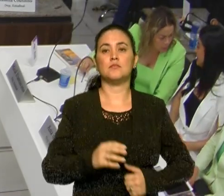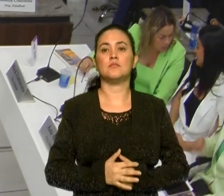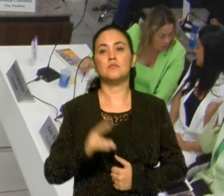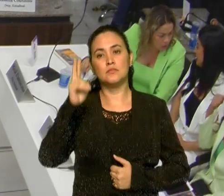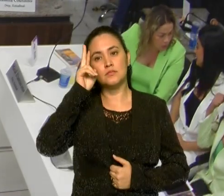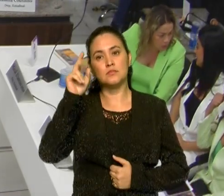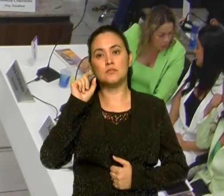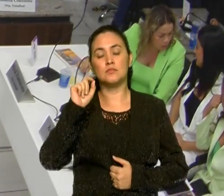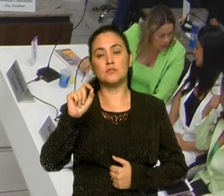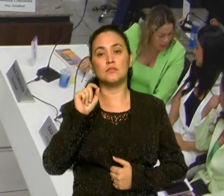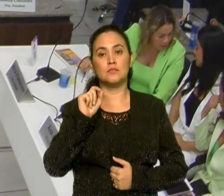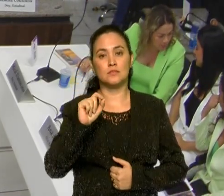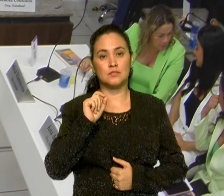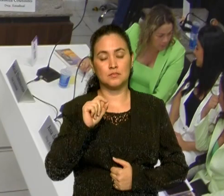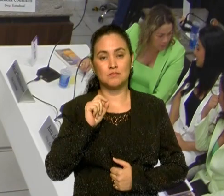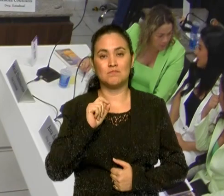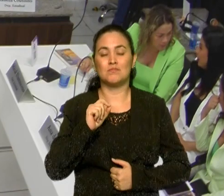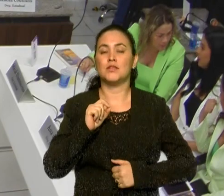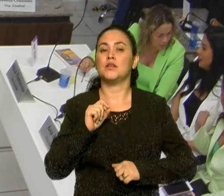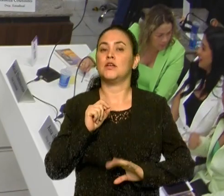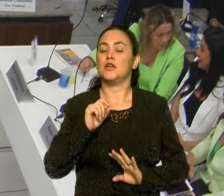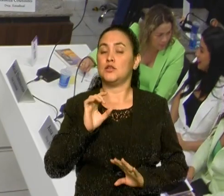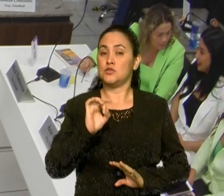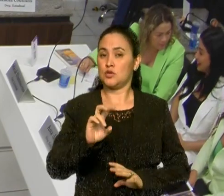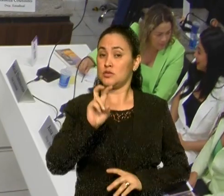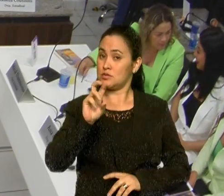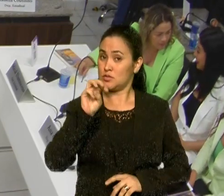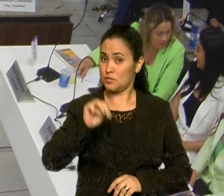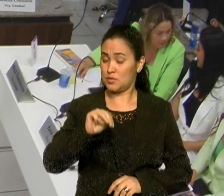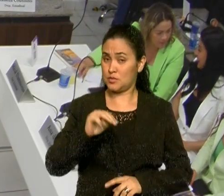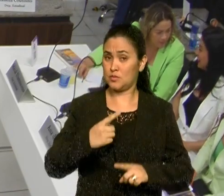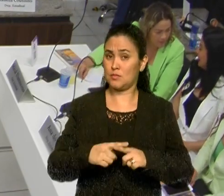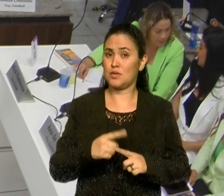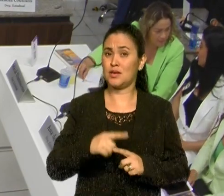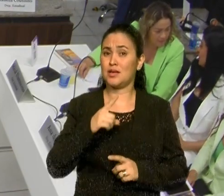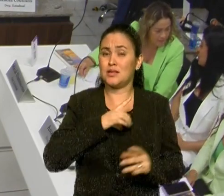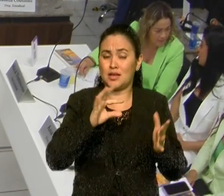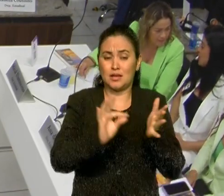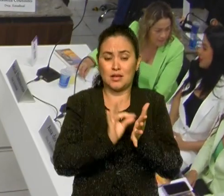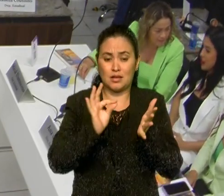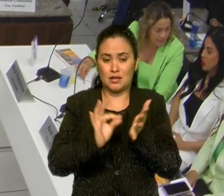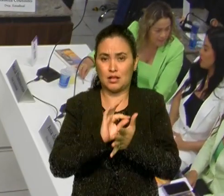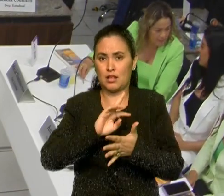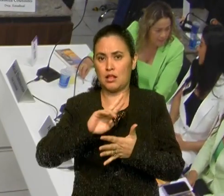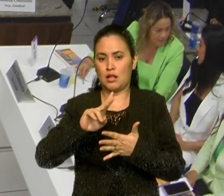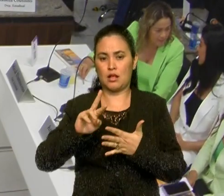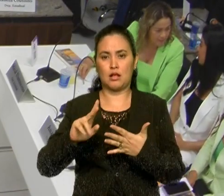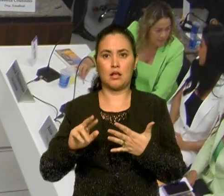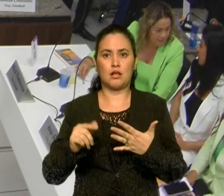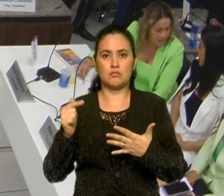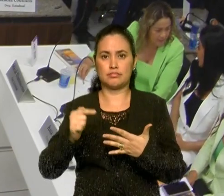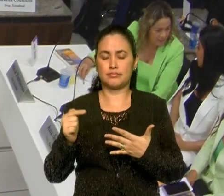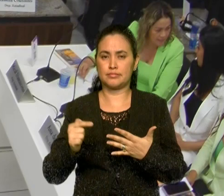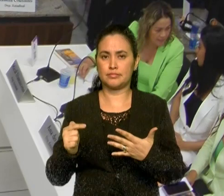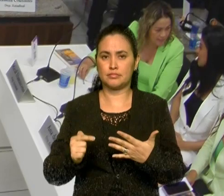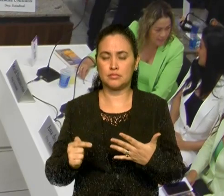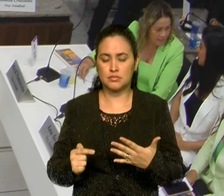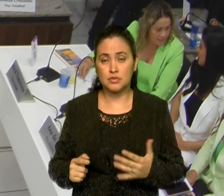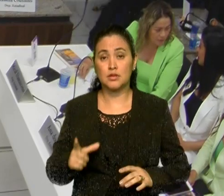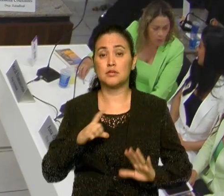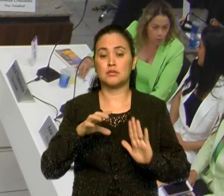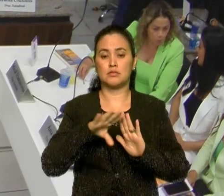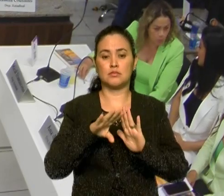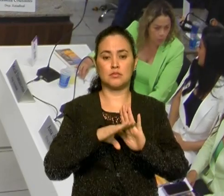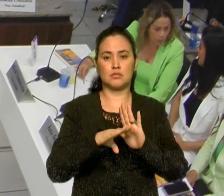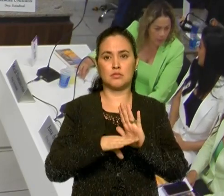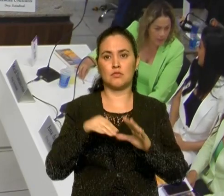para votar e a presença do nosso governador conosco. Senhora Presidente, Iracema Vale, demais